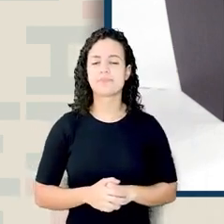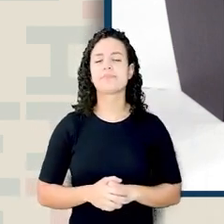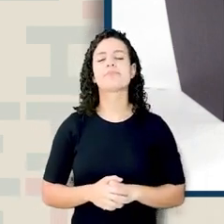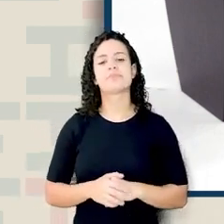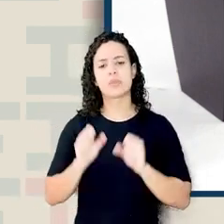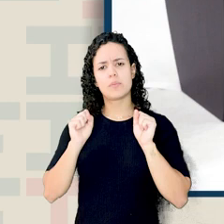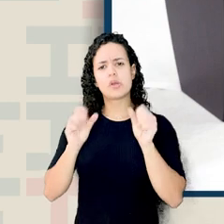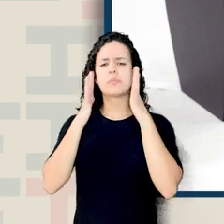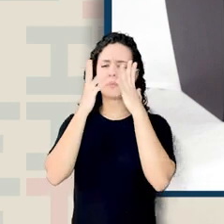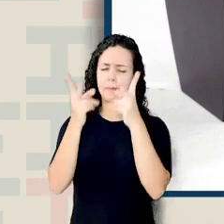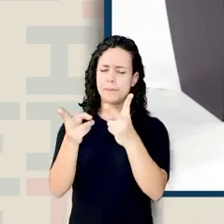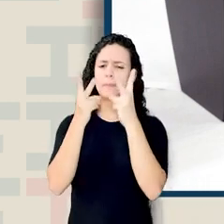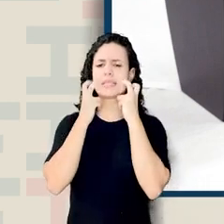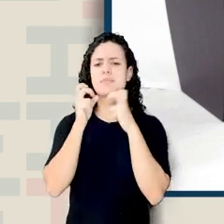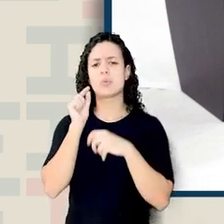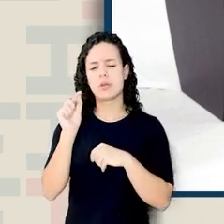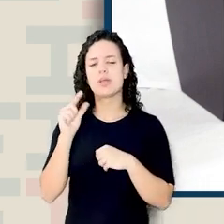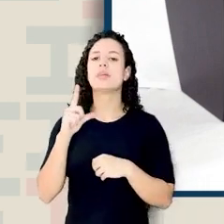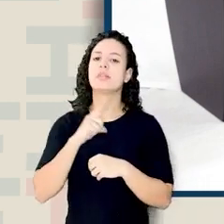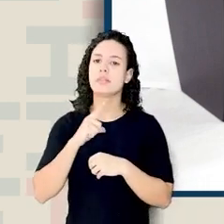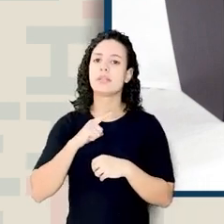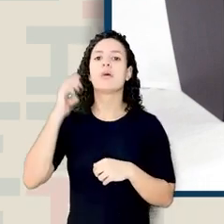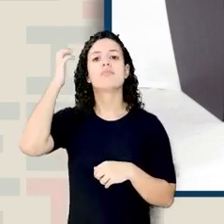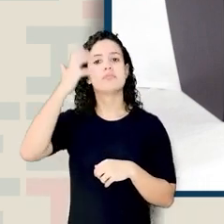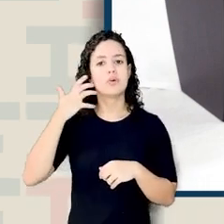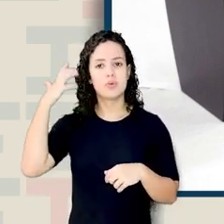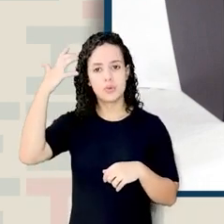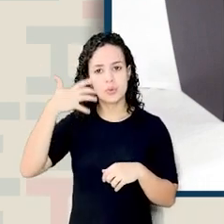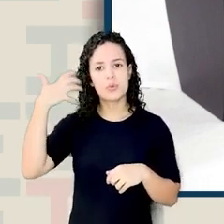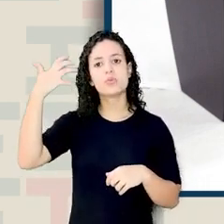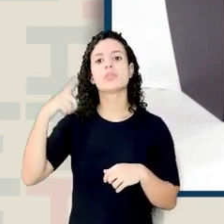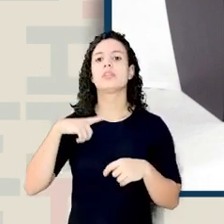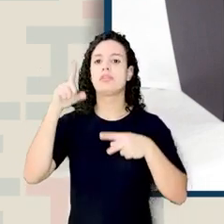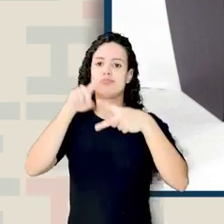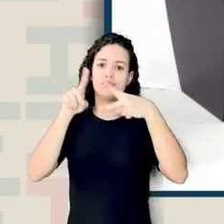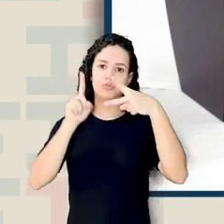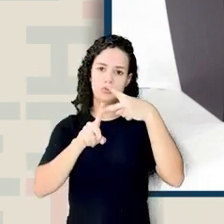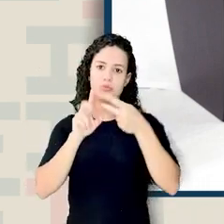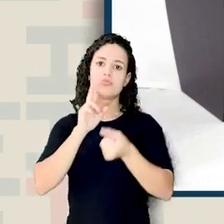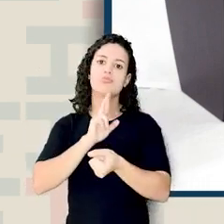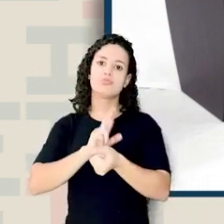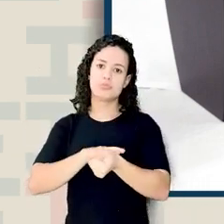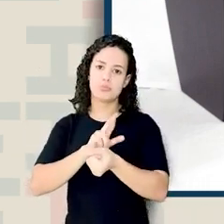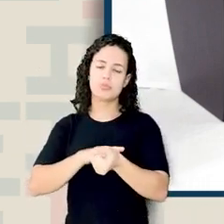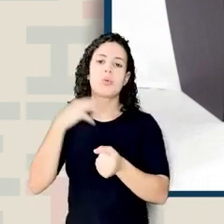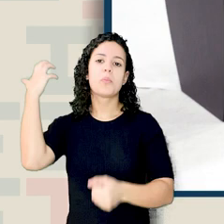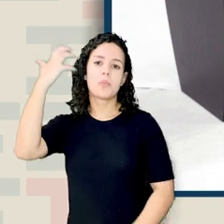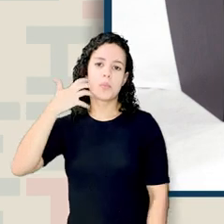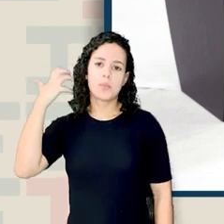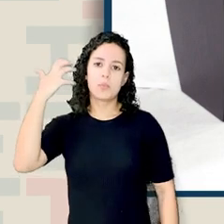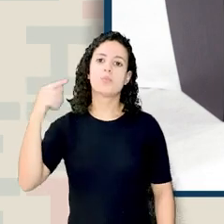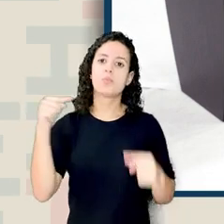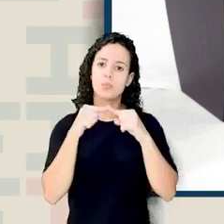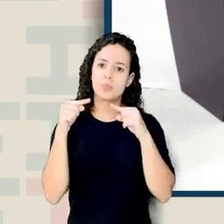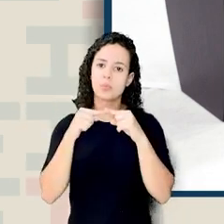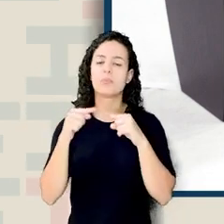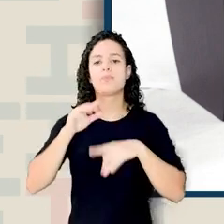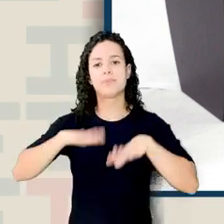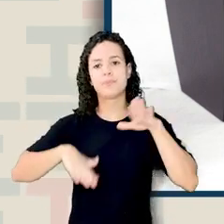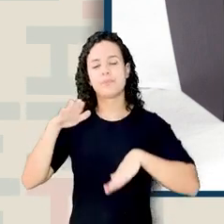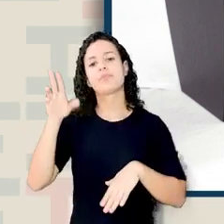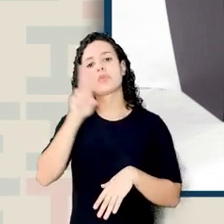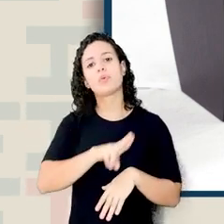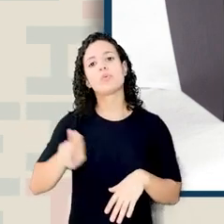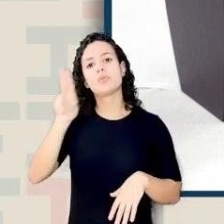Nós vamos poder observar que existem loas que vão trabalhar com esses 2 toques. E eu vou fazer aqui um